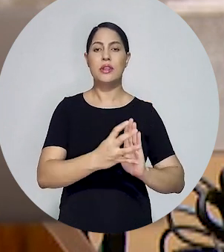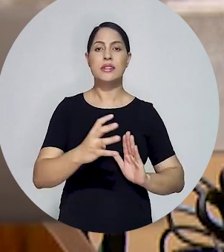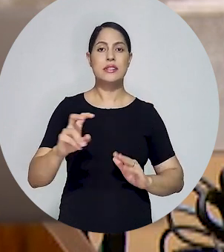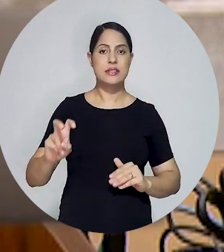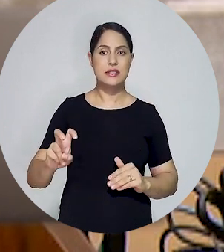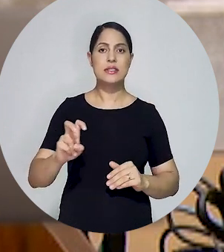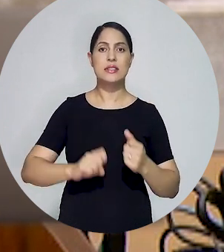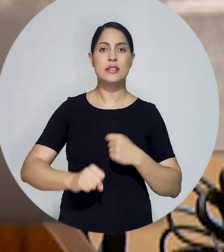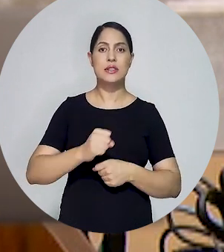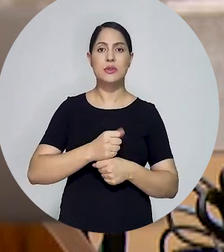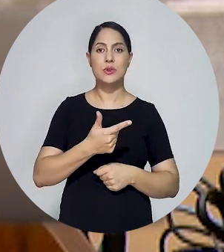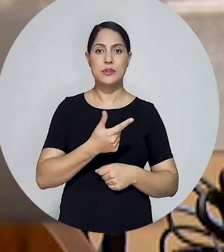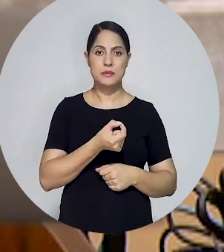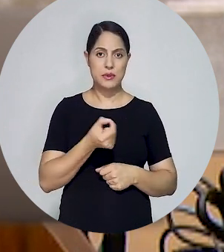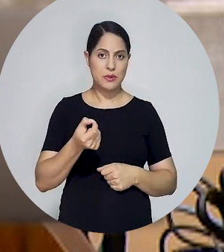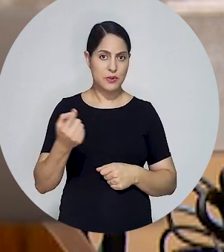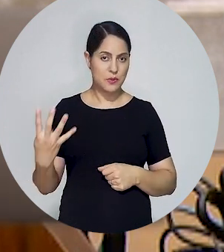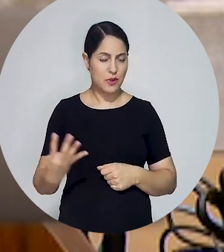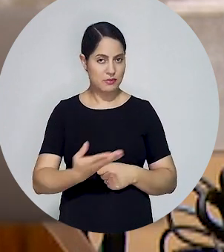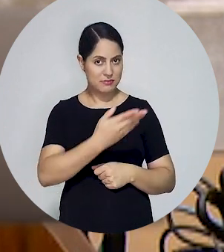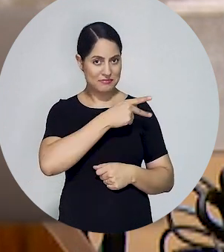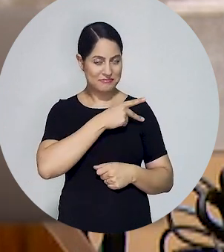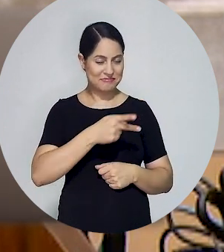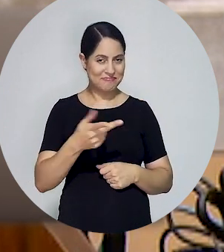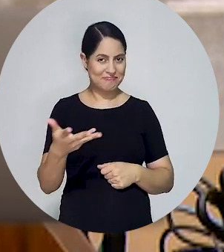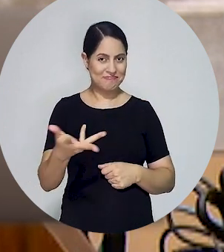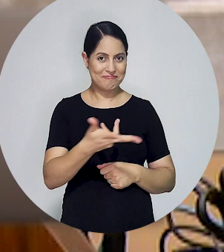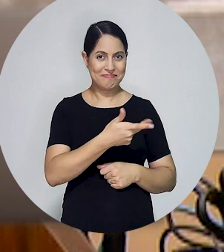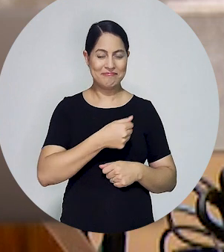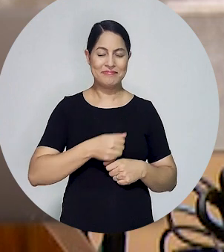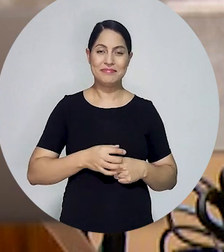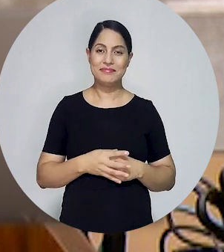2004, hoje muito bem presidido por Vossa Excelência.